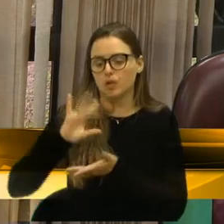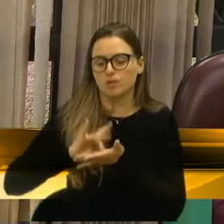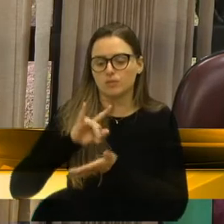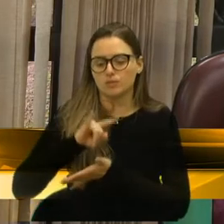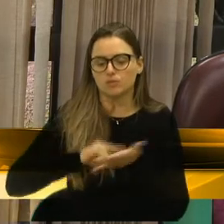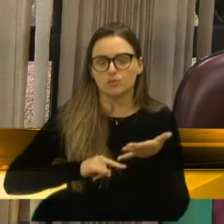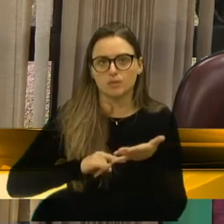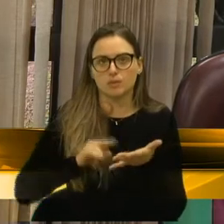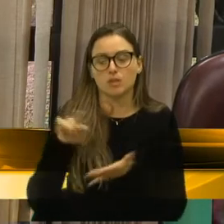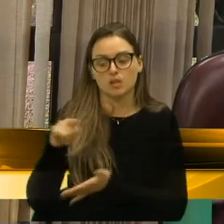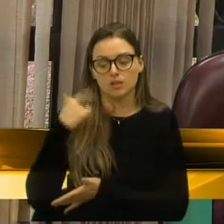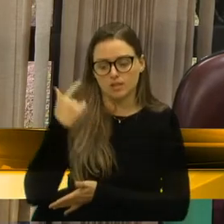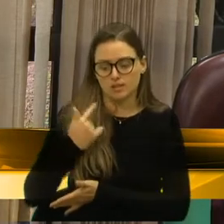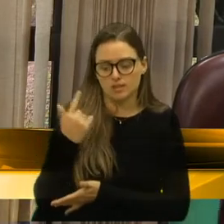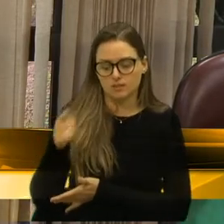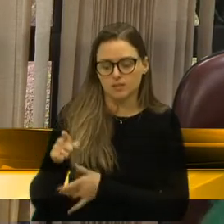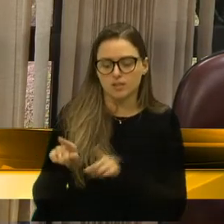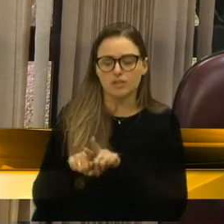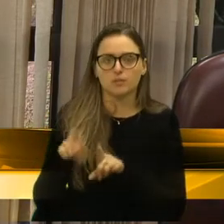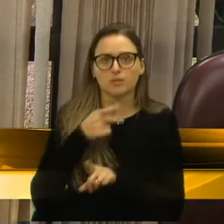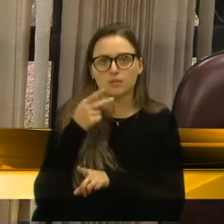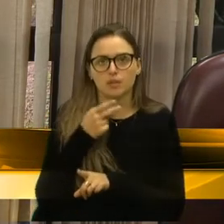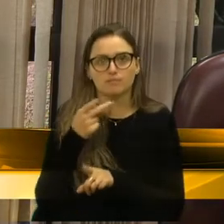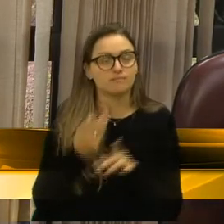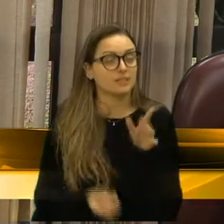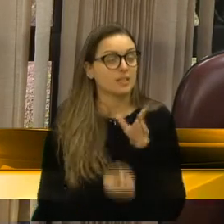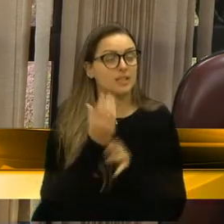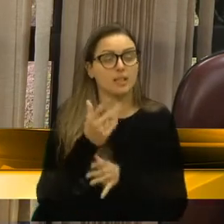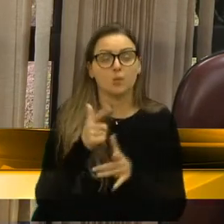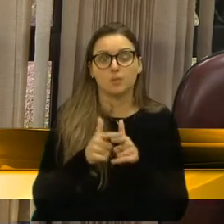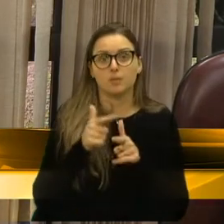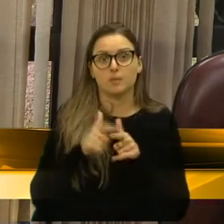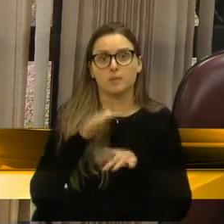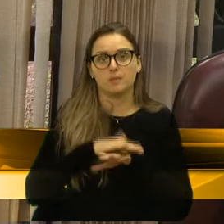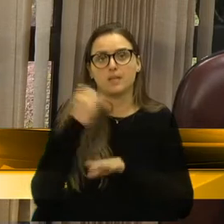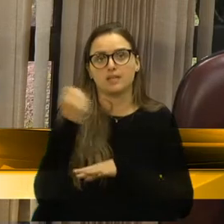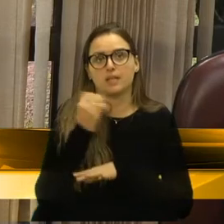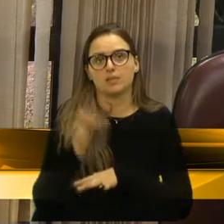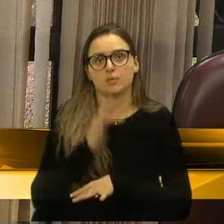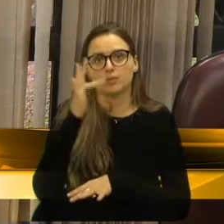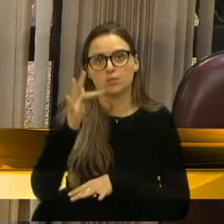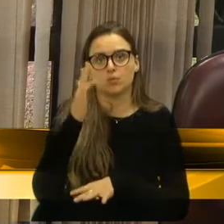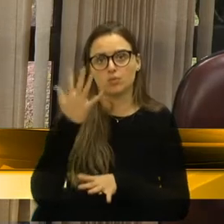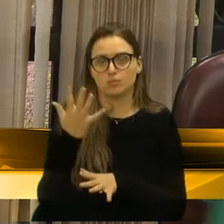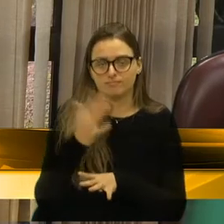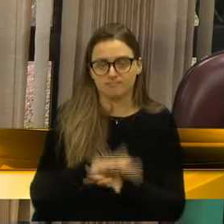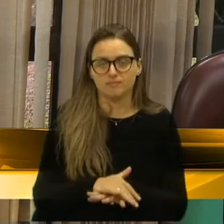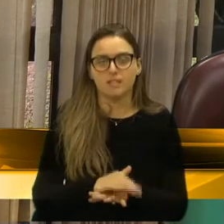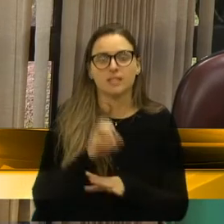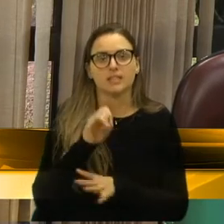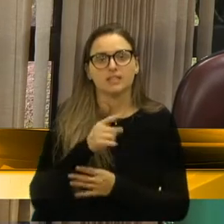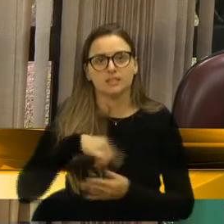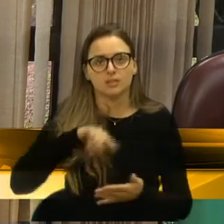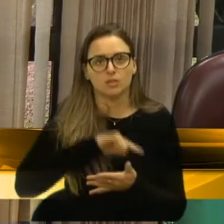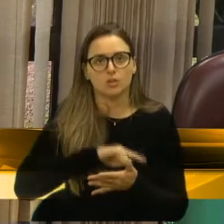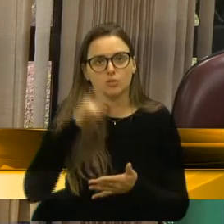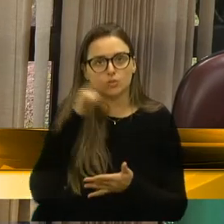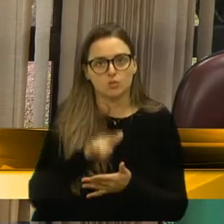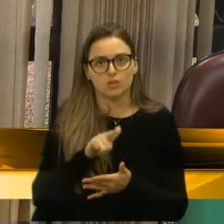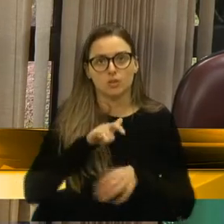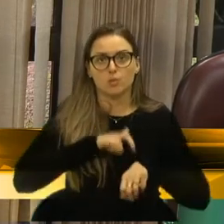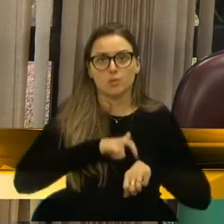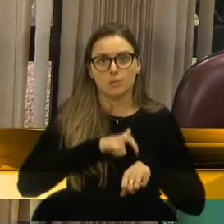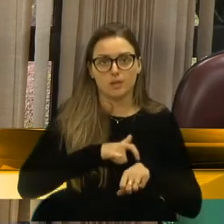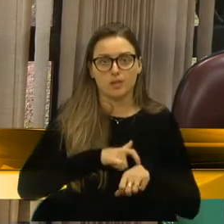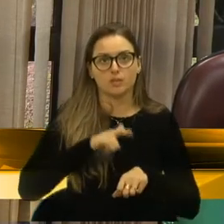vereadora vossa excelência também comentou que se cria um problema para o futuro talvez para os filhos talvez por então se nós conseguimos a partir deste